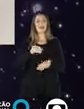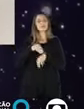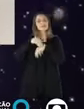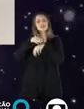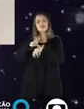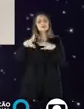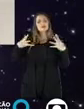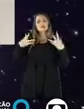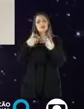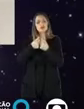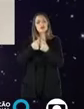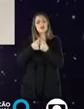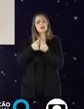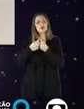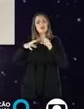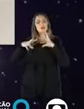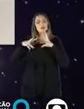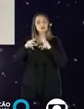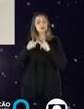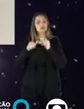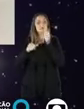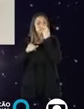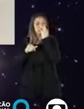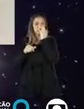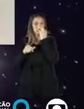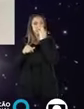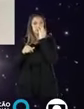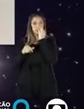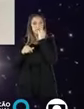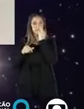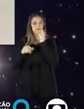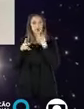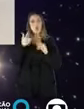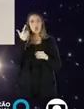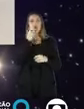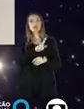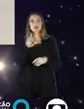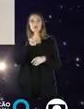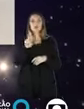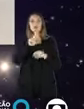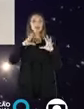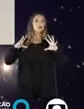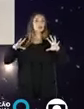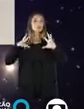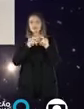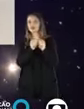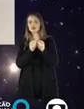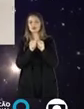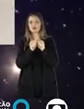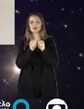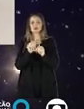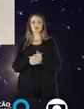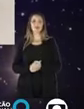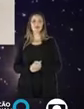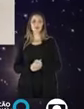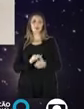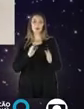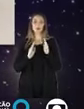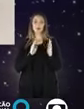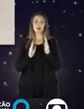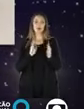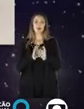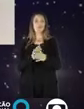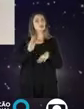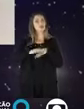cozinha e o que sobra do vapor, né? Que é aquele caldo cheio de cor dos alimentos, que depende da estação, você bate no suco de